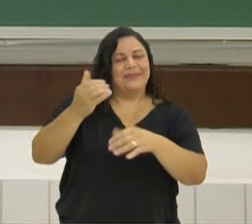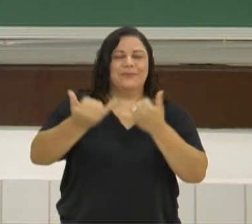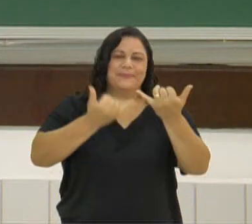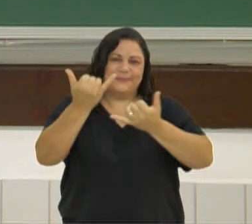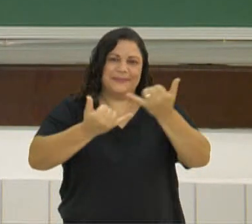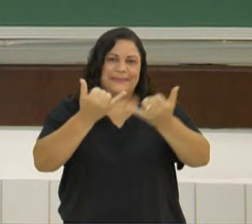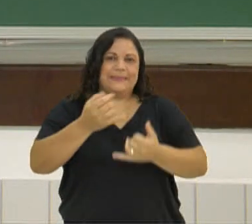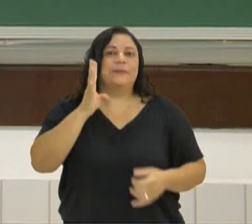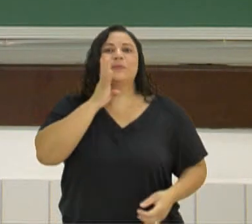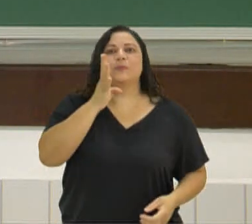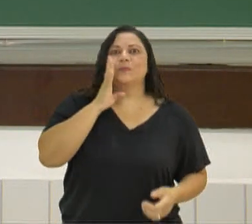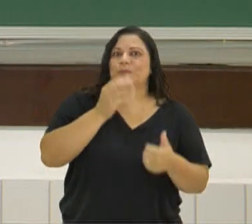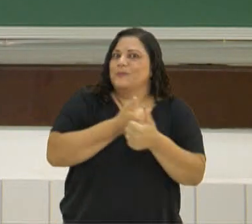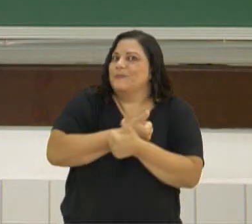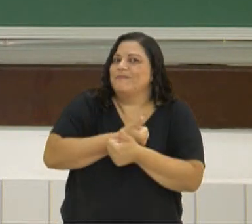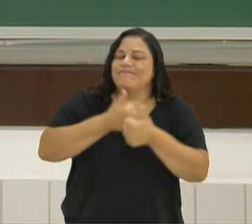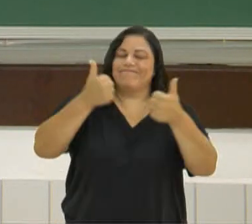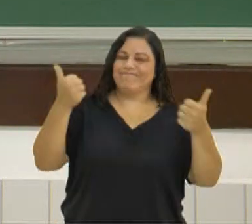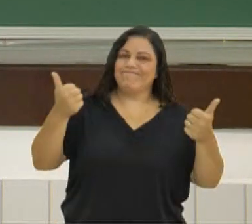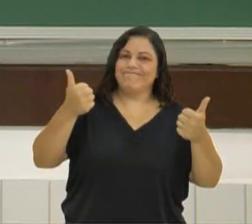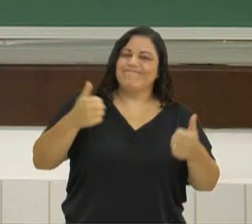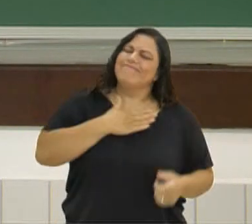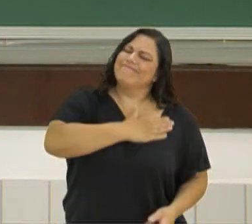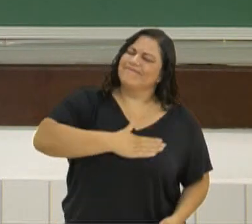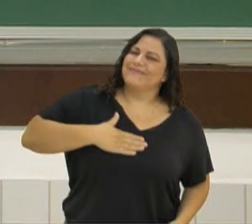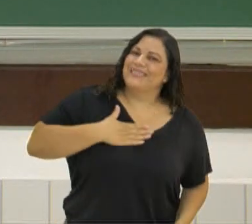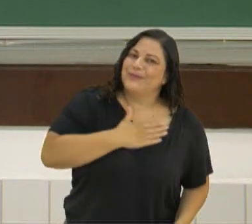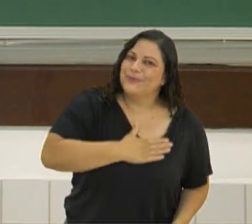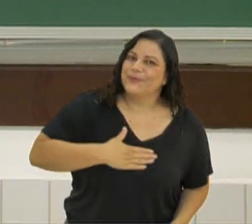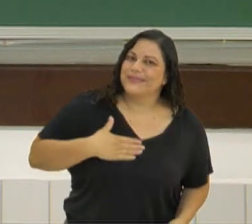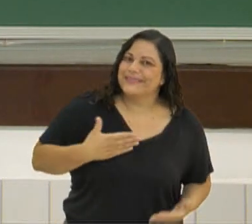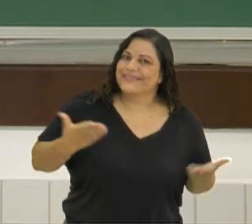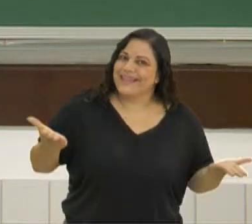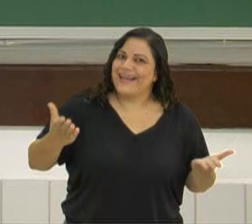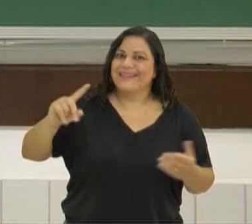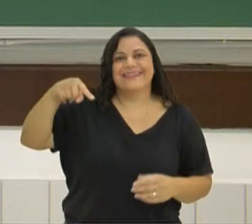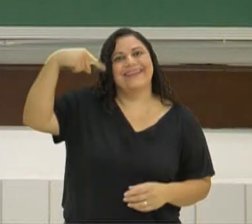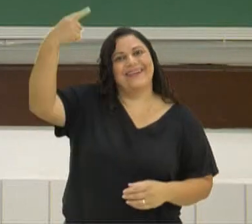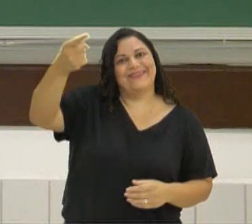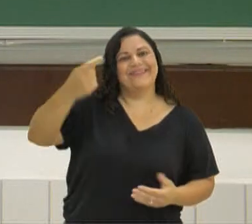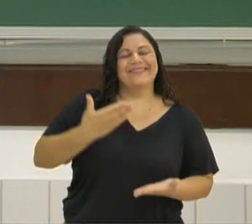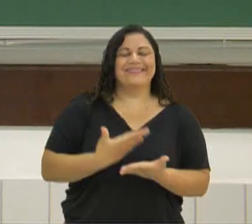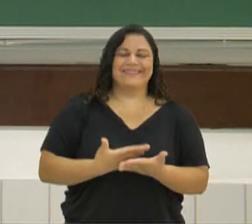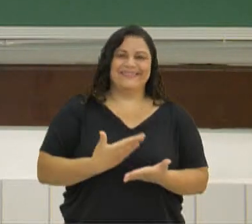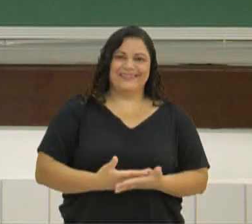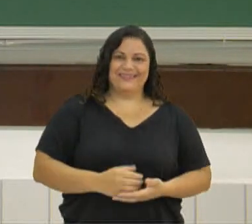bacana, tá? Espero que vocês tenham gostado dessa aula e até a próxima.